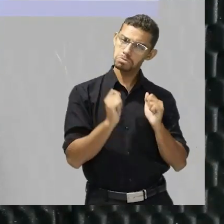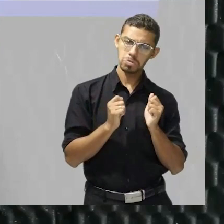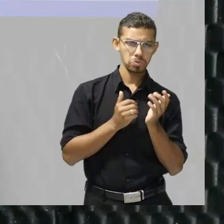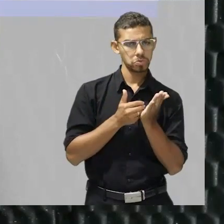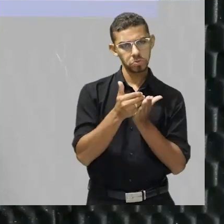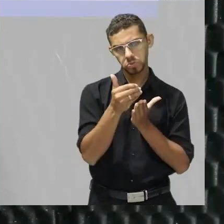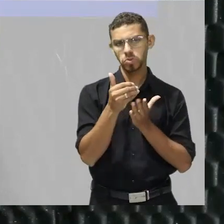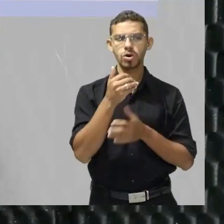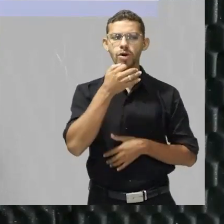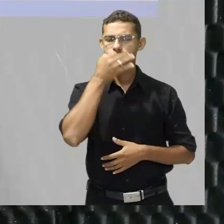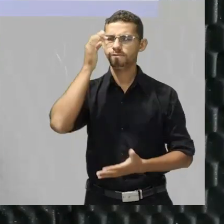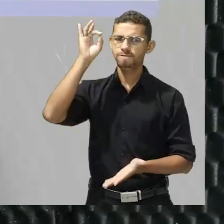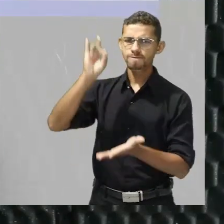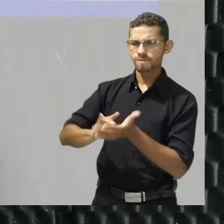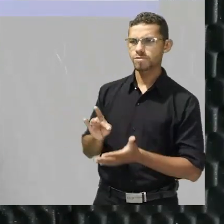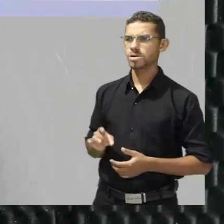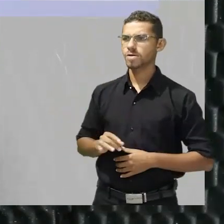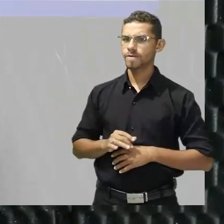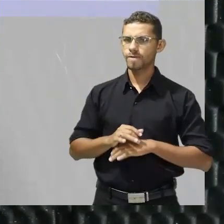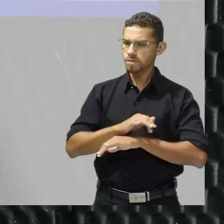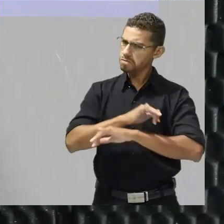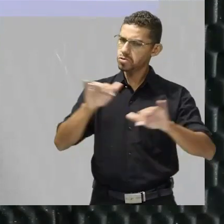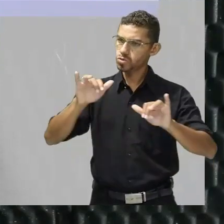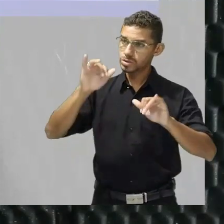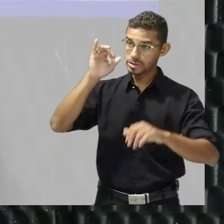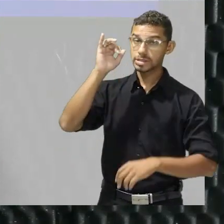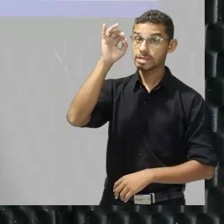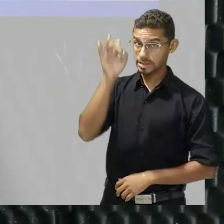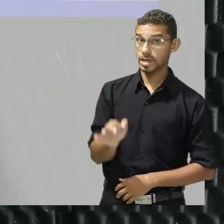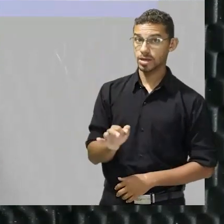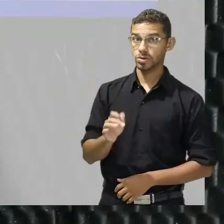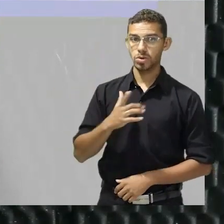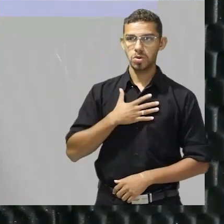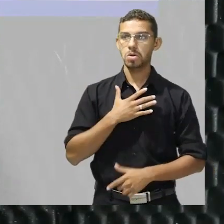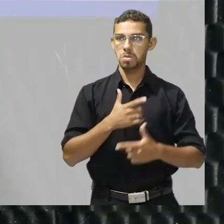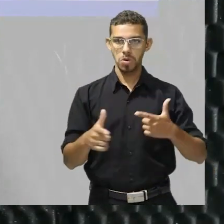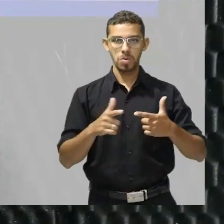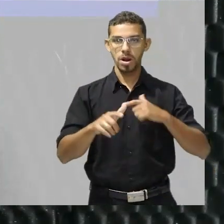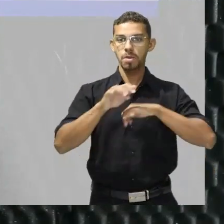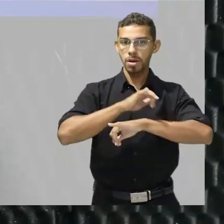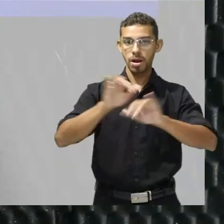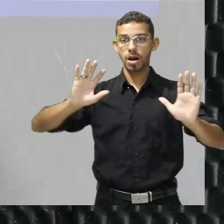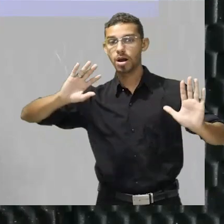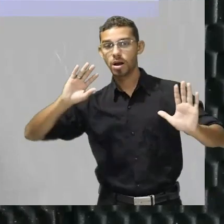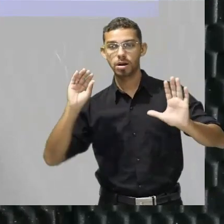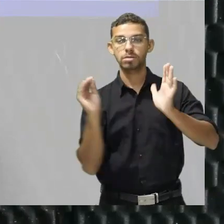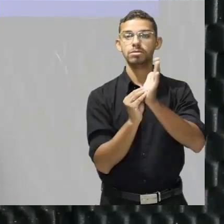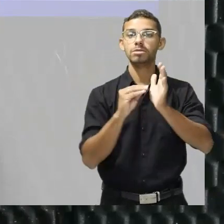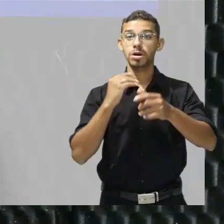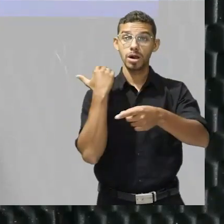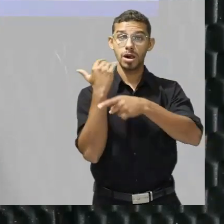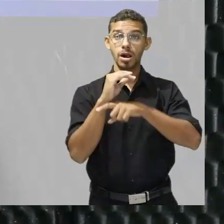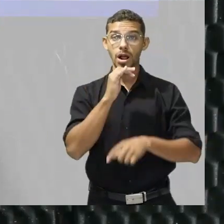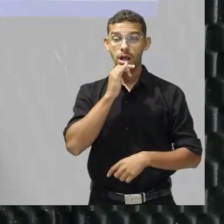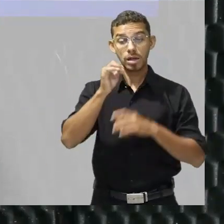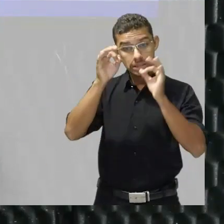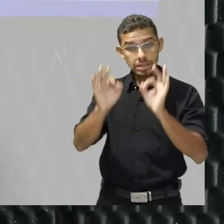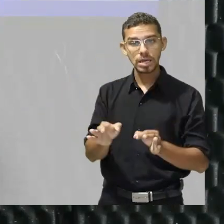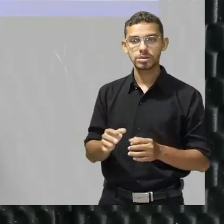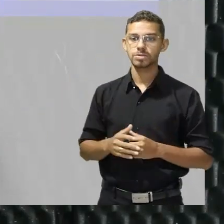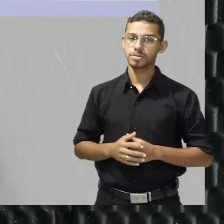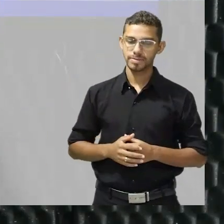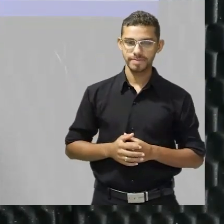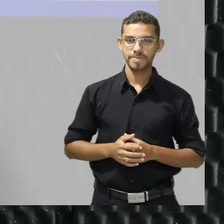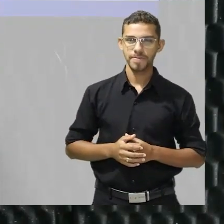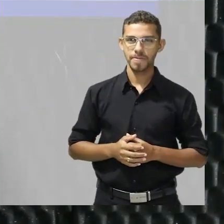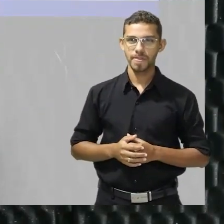afirmação tô afirmando algo sobre aquele determinado problema que foi lançado então afirmo e depois de afirmar